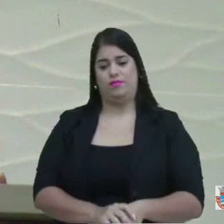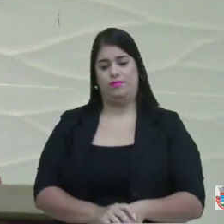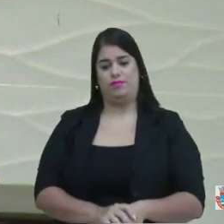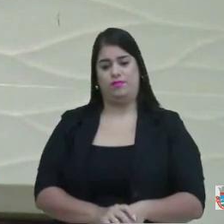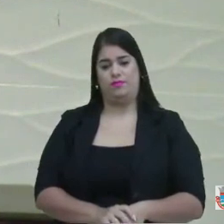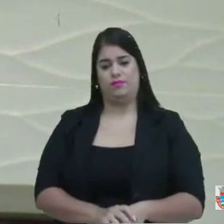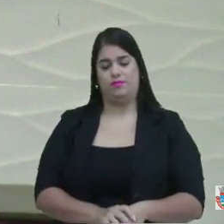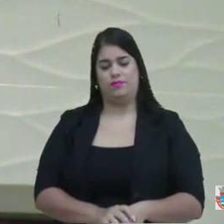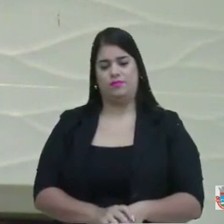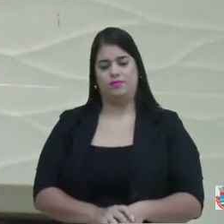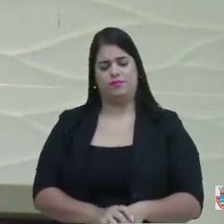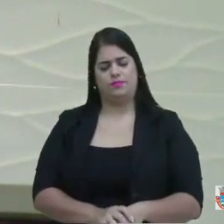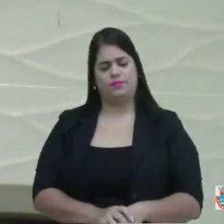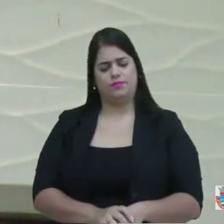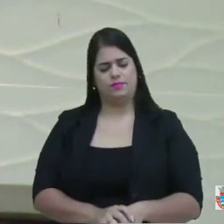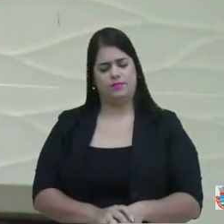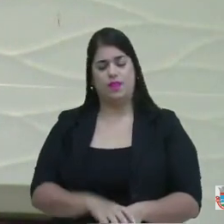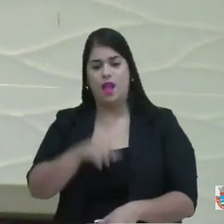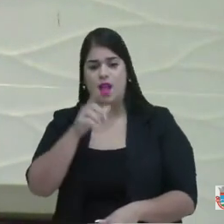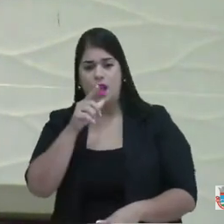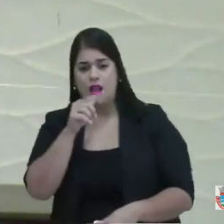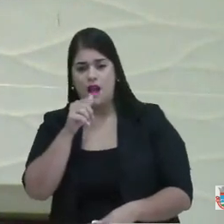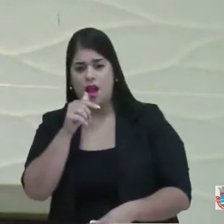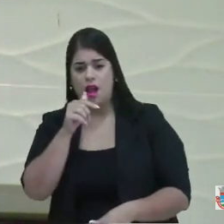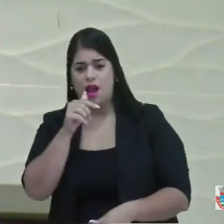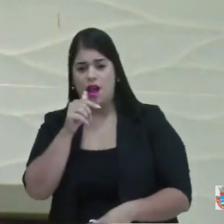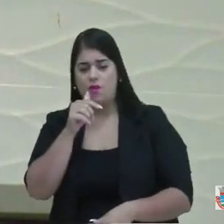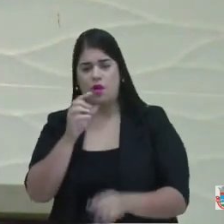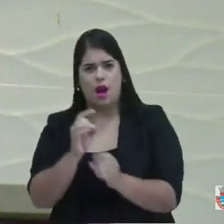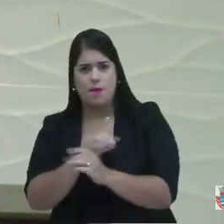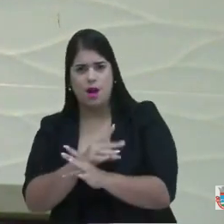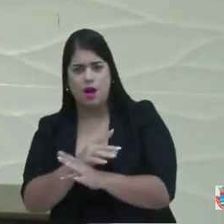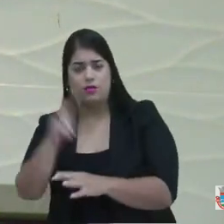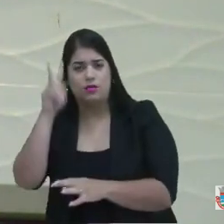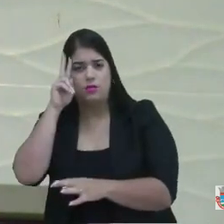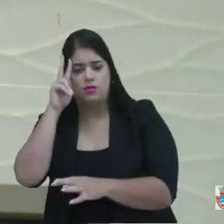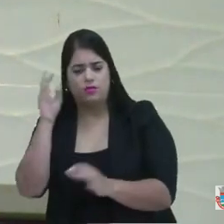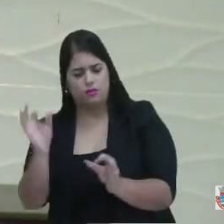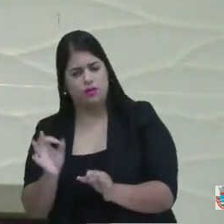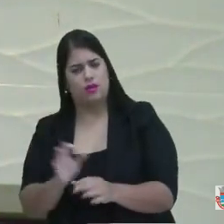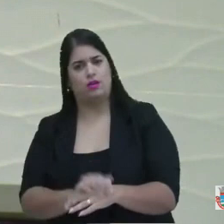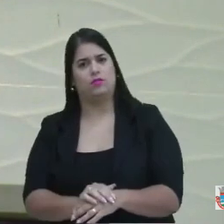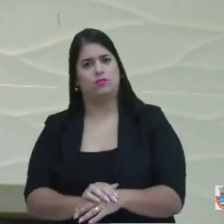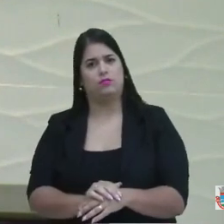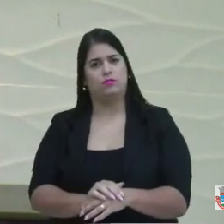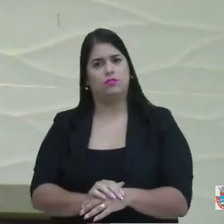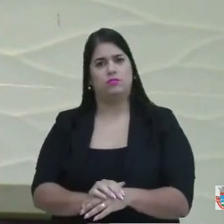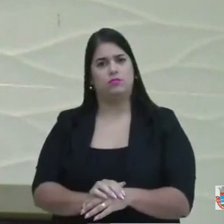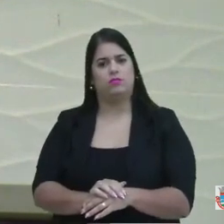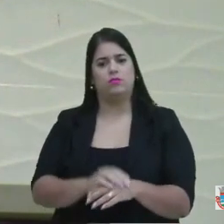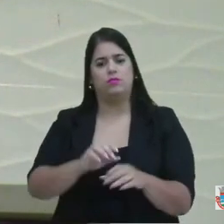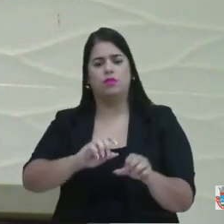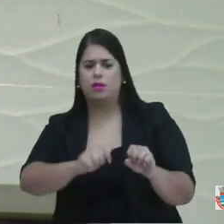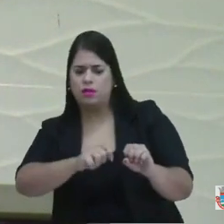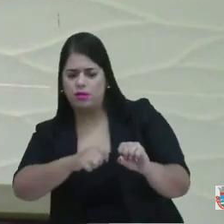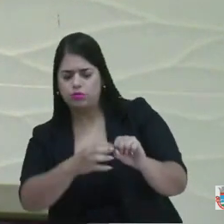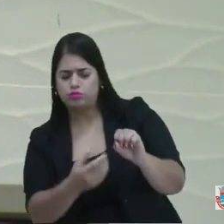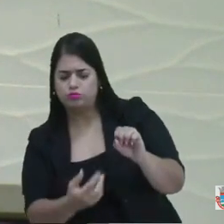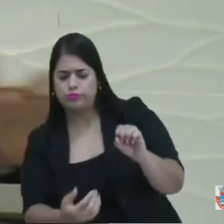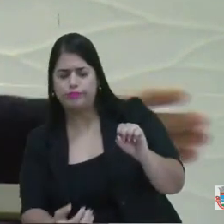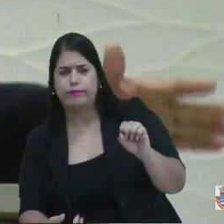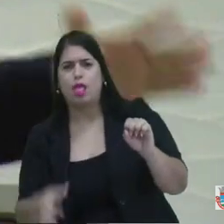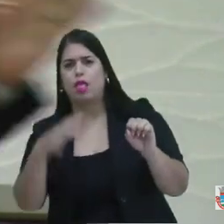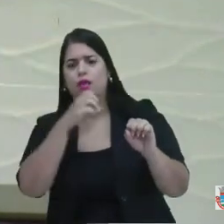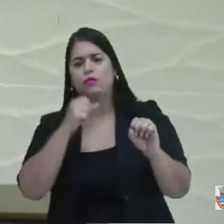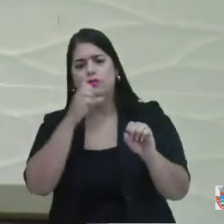Não pegou. A água era para ter desligado na segunda-feira, Júnior. Ligaram na sexta e desligaram no sábado. Quando